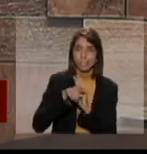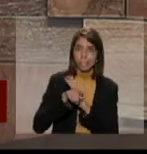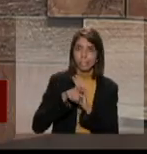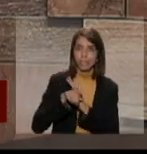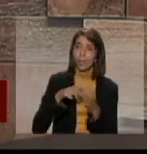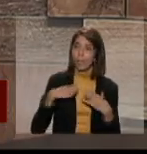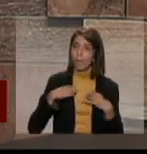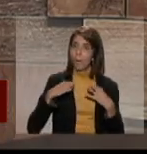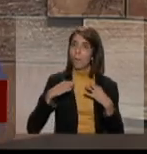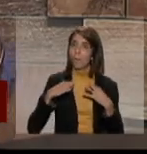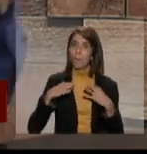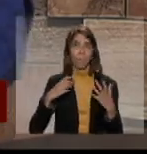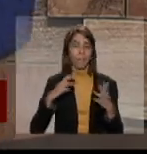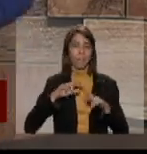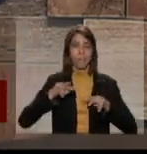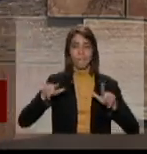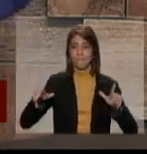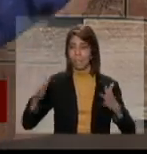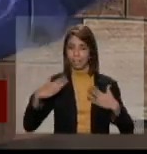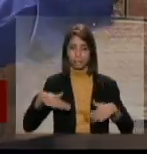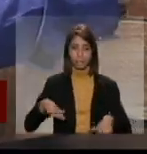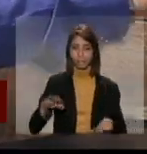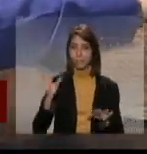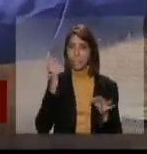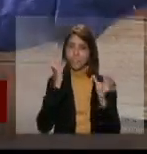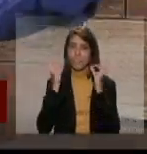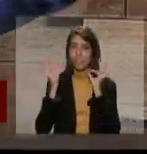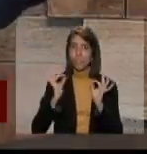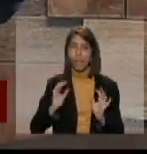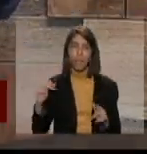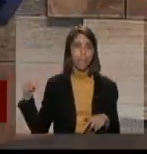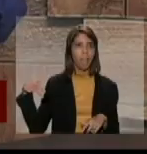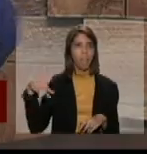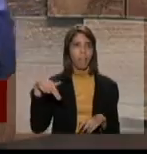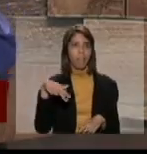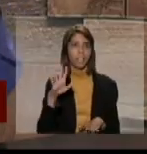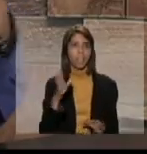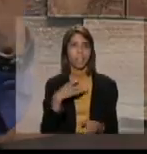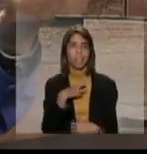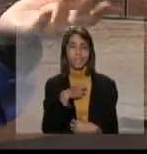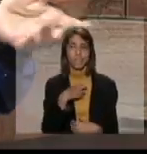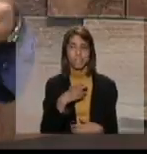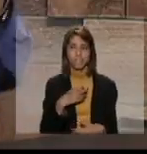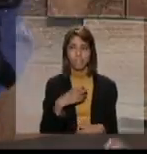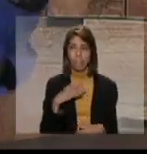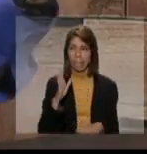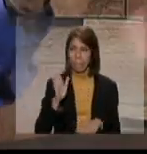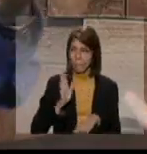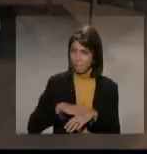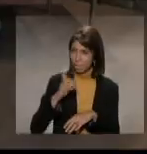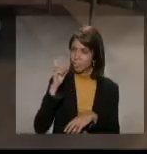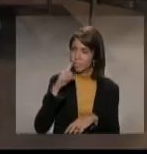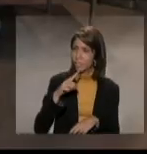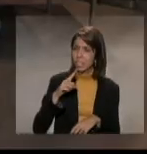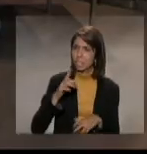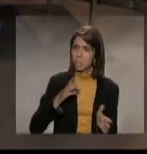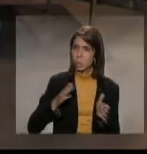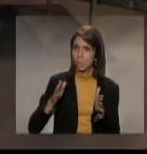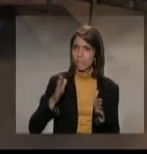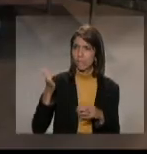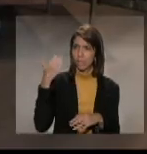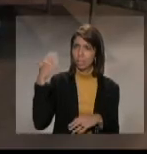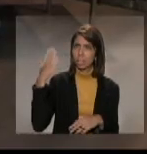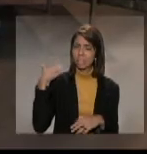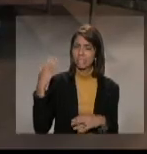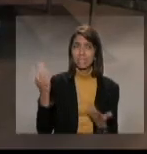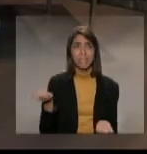direto pa de botas roupas botas aquelas coisas caras jóias e anda pelos lugares prontos já conhece complicado de fazer porque